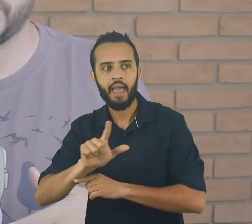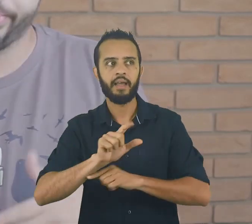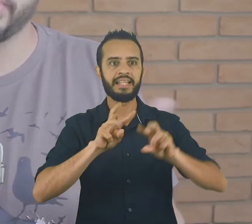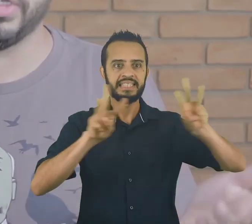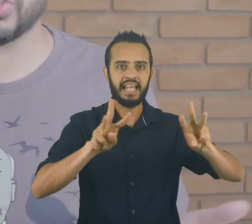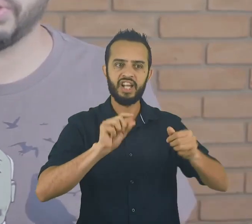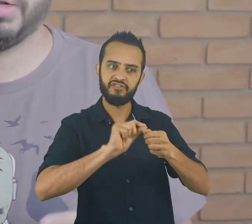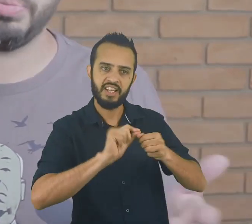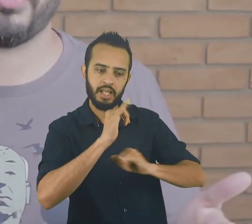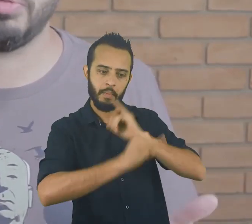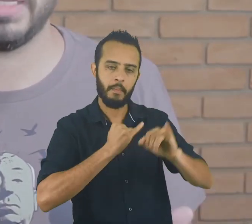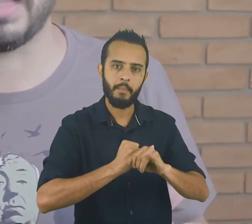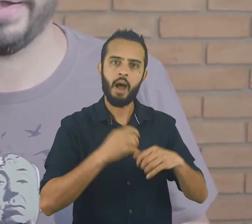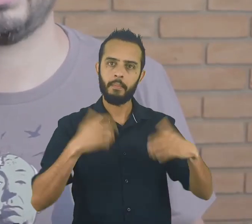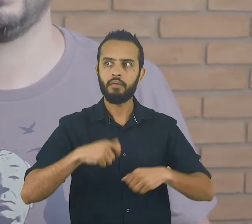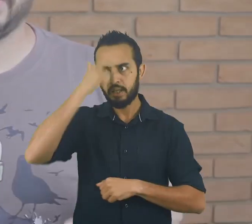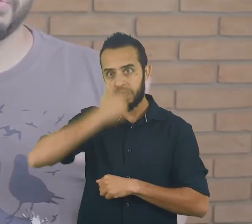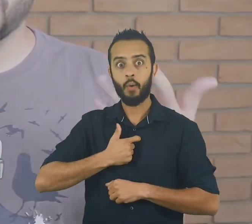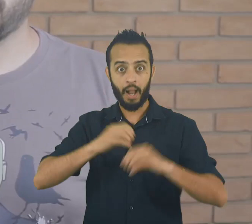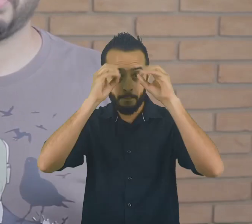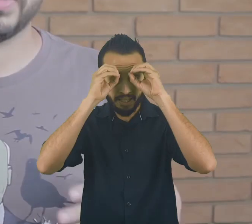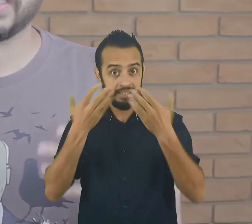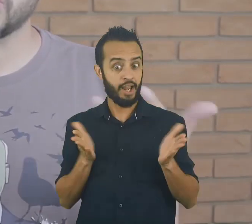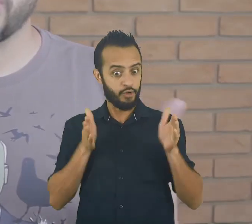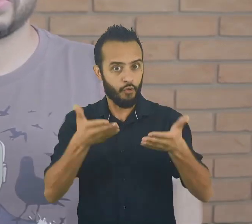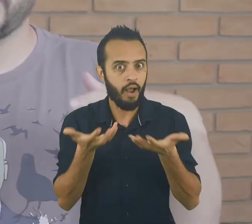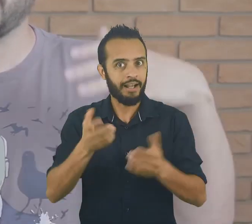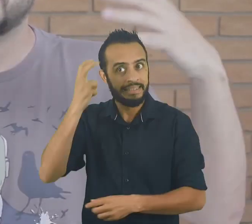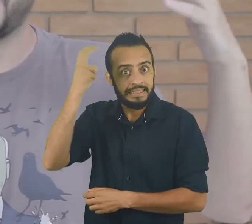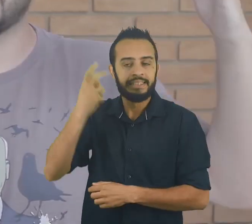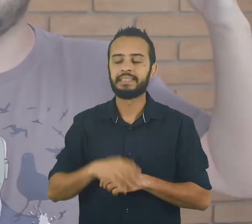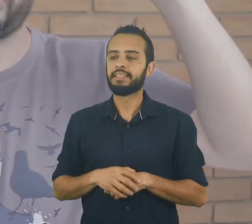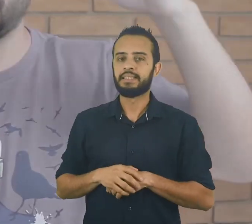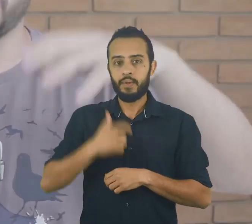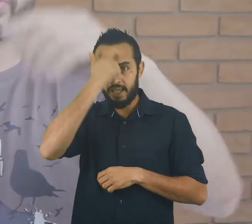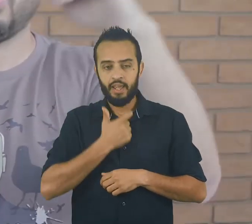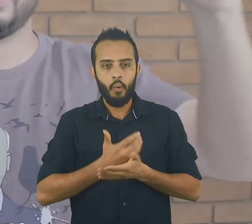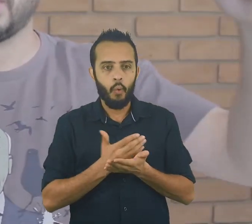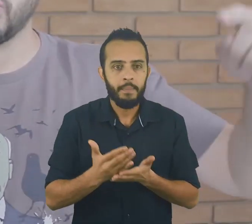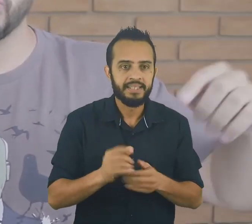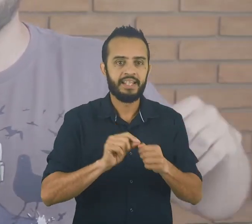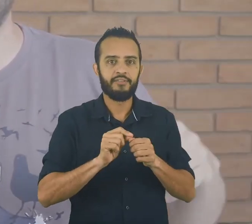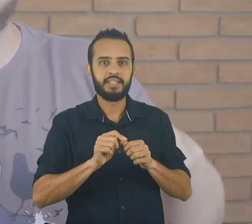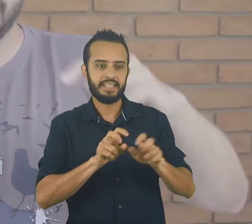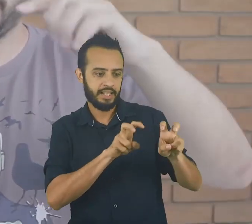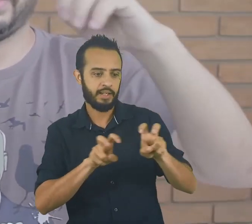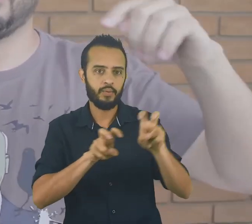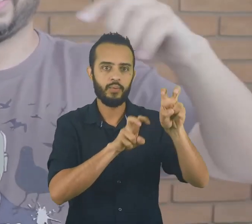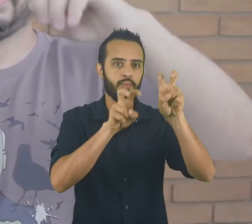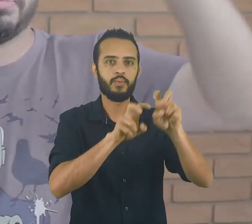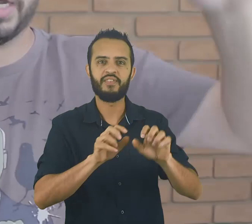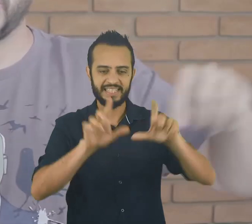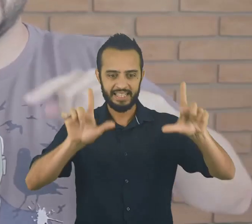internet, tipo, sobrou pra mim porque eu era o mais nerd, então me colocaram pra fazer aquelas coisas. Então eram aquelas páginas que tem um morcego que segue seu cursor, que